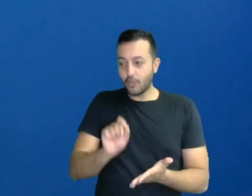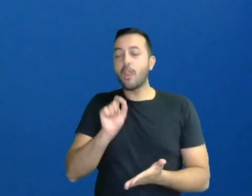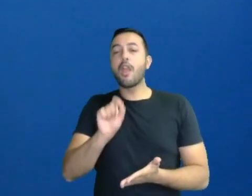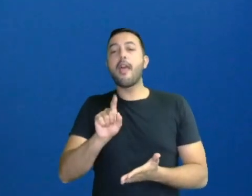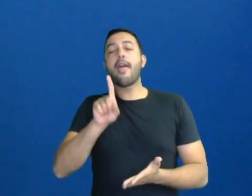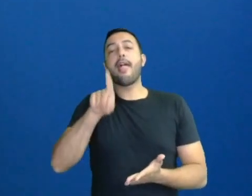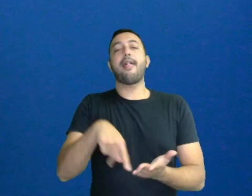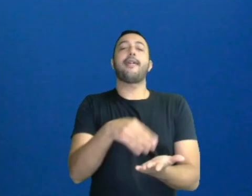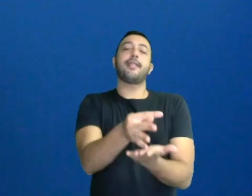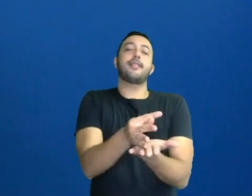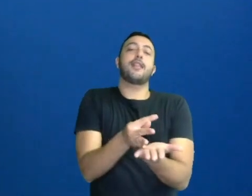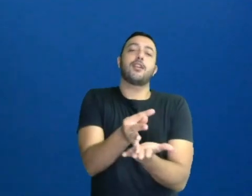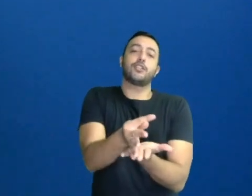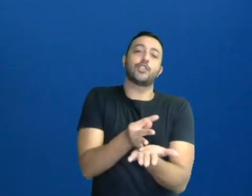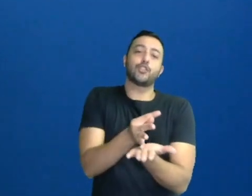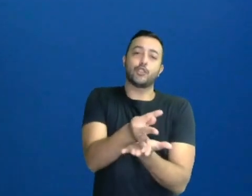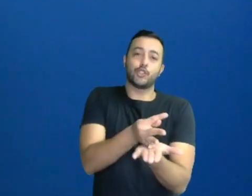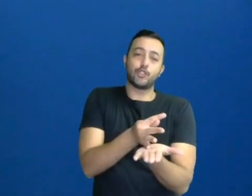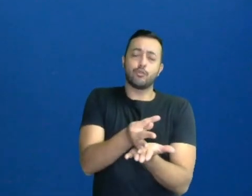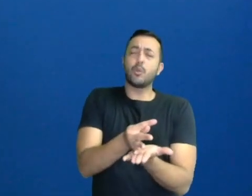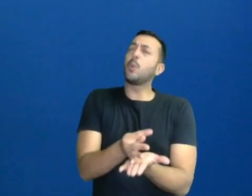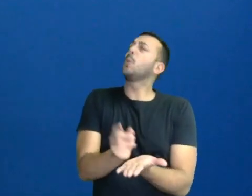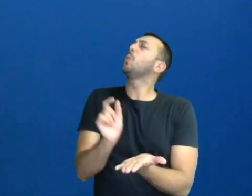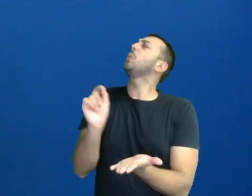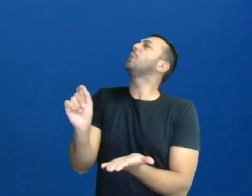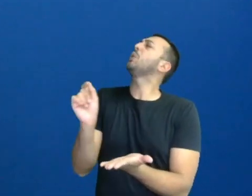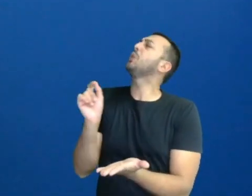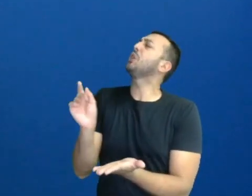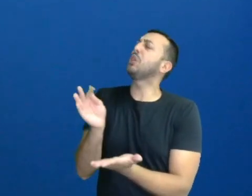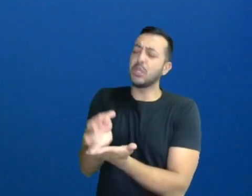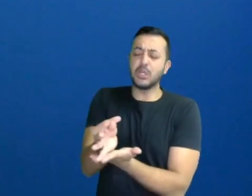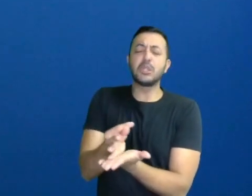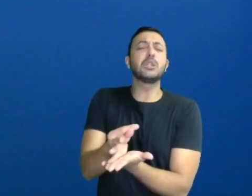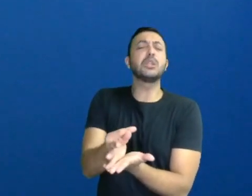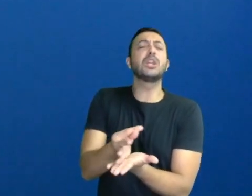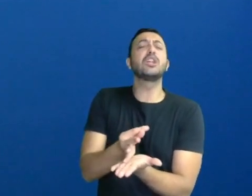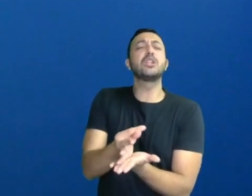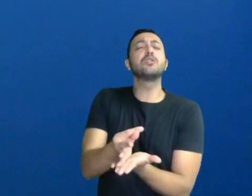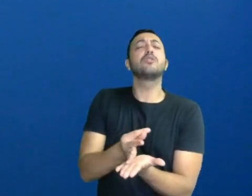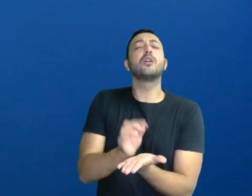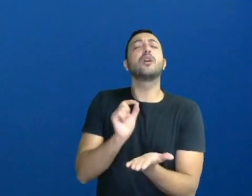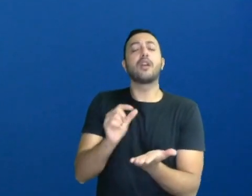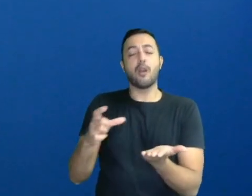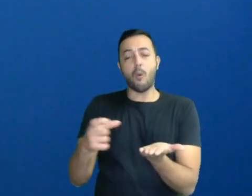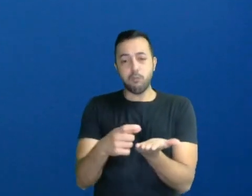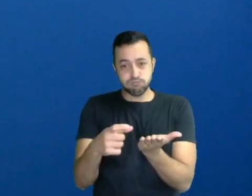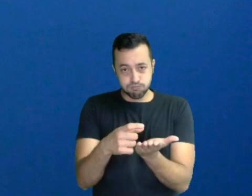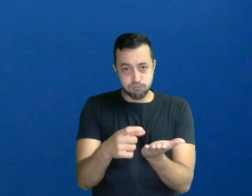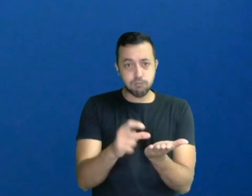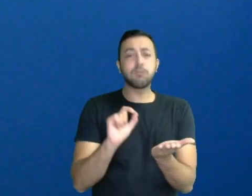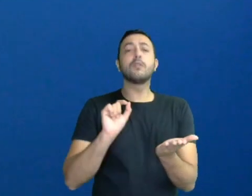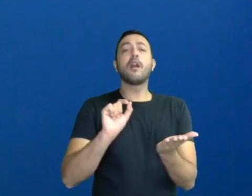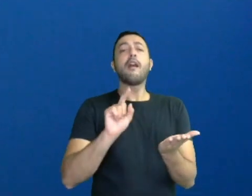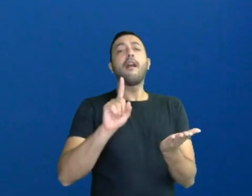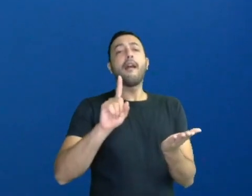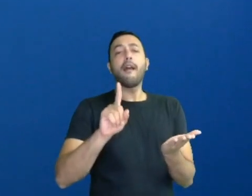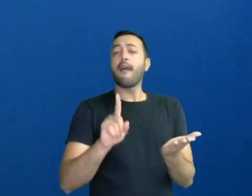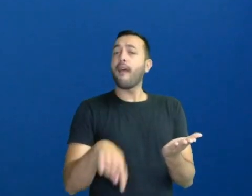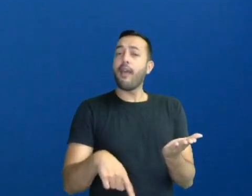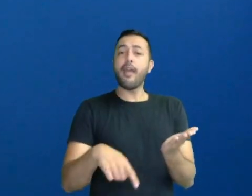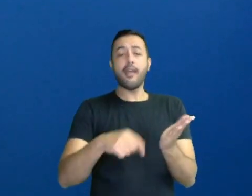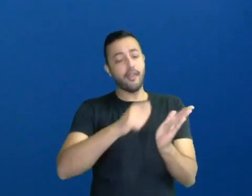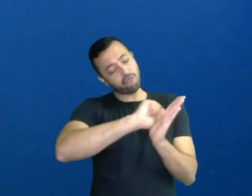chamada de corpo do texto O que isso professora o corpo do texto nada mais é